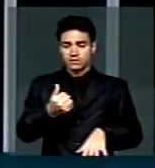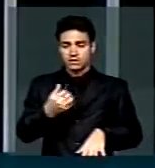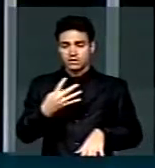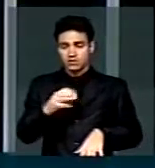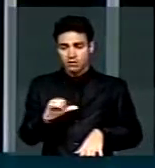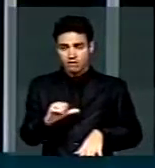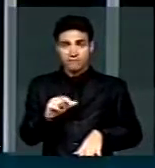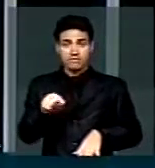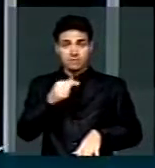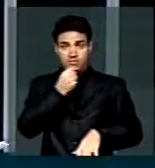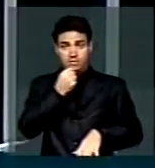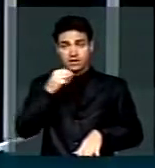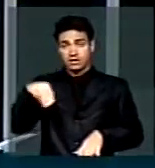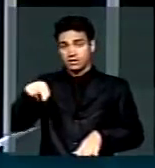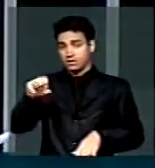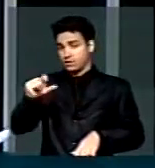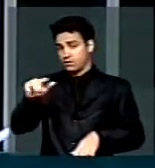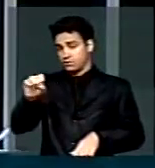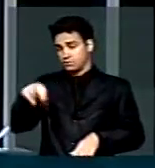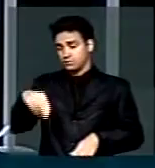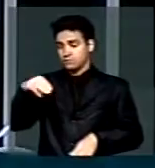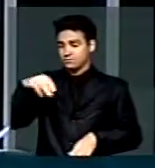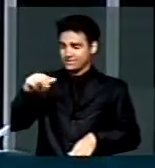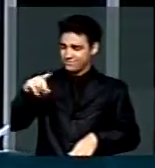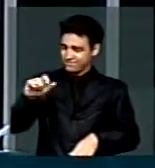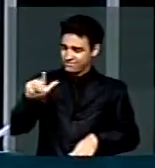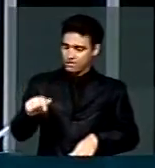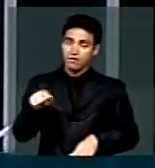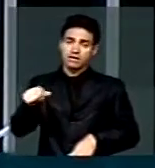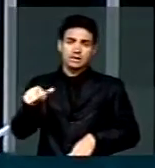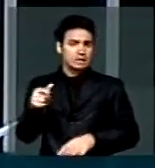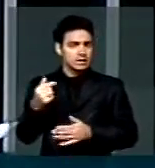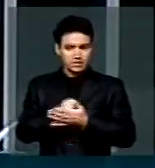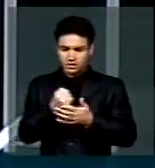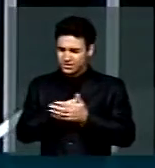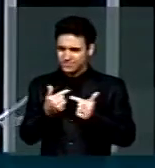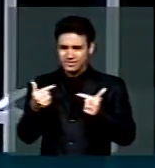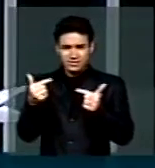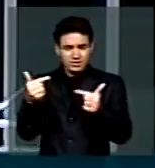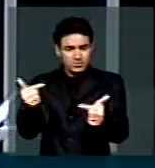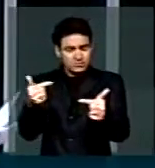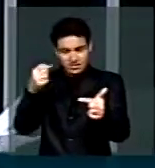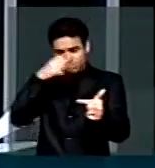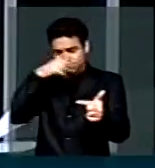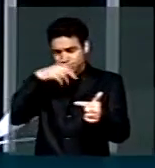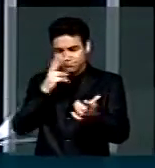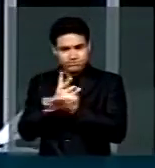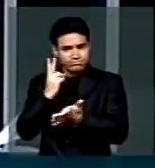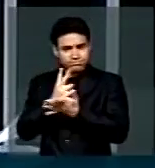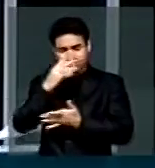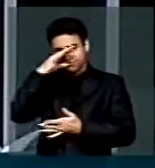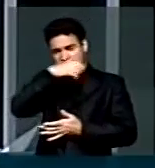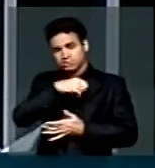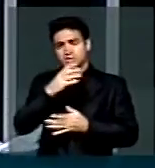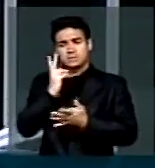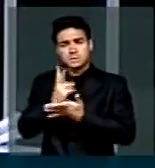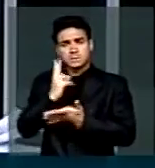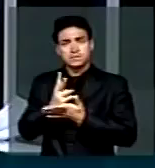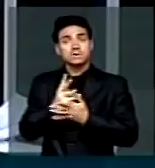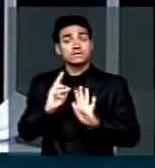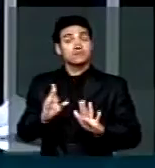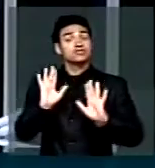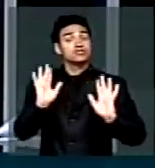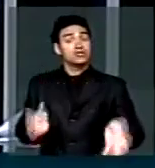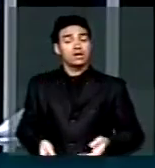1949, Nelson Mandela foi incansável e intransigente. Quero dizer, senhor presidente, que por